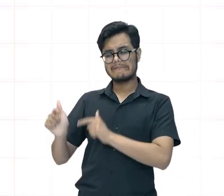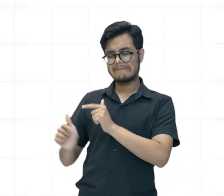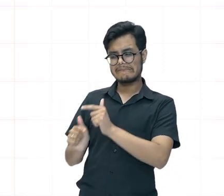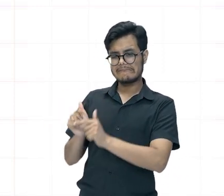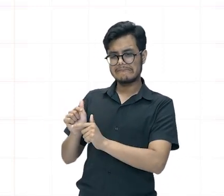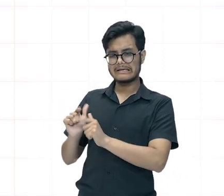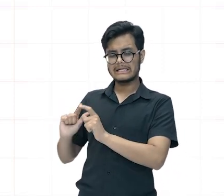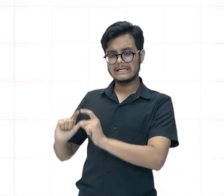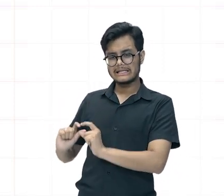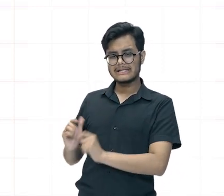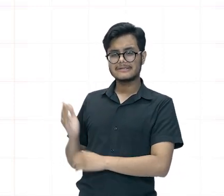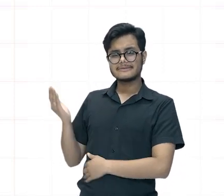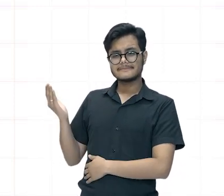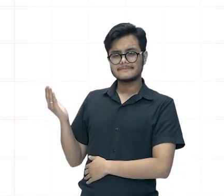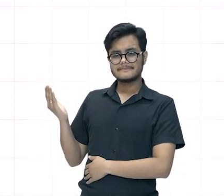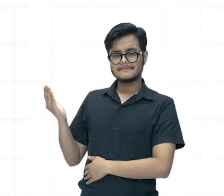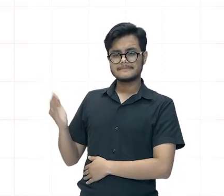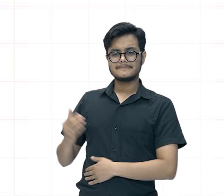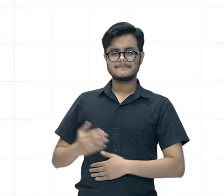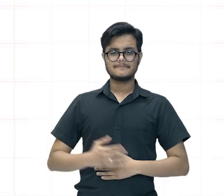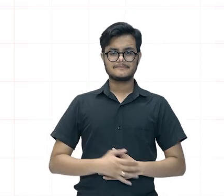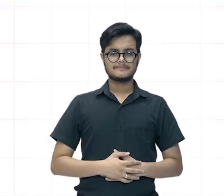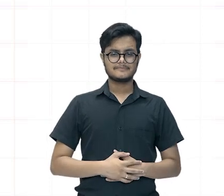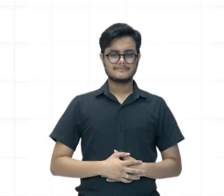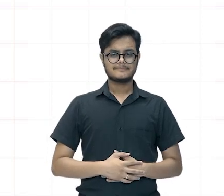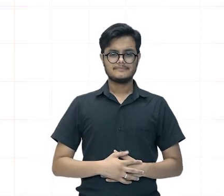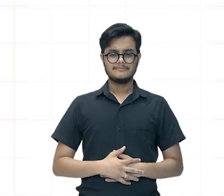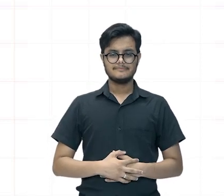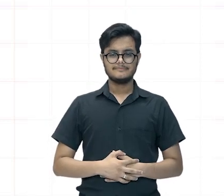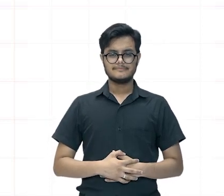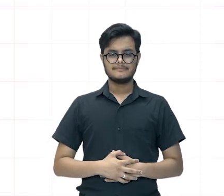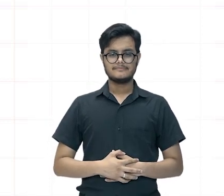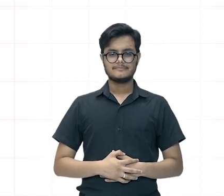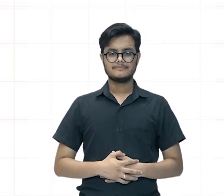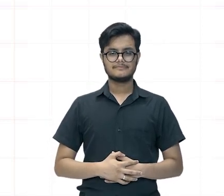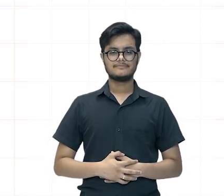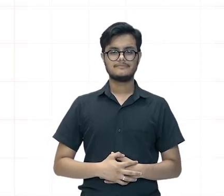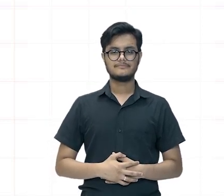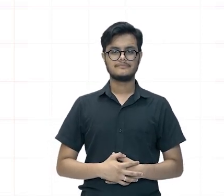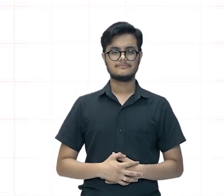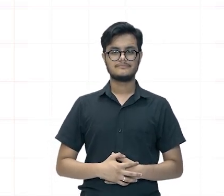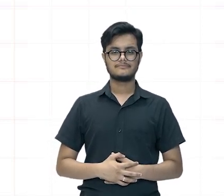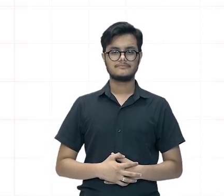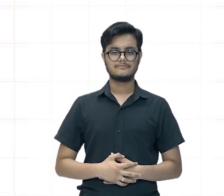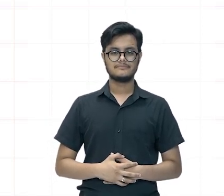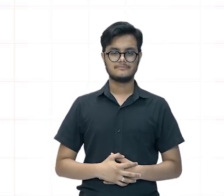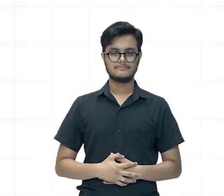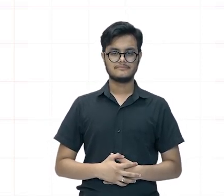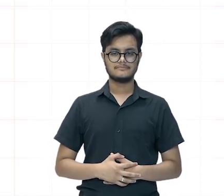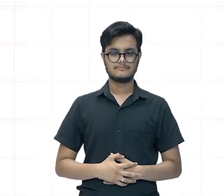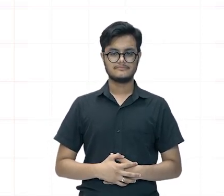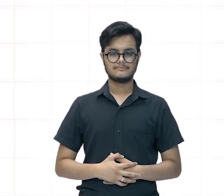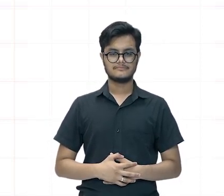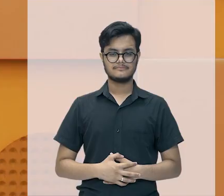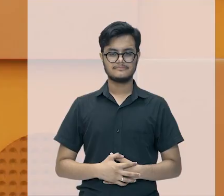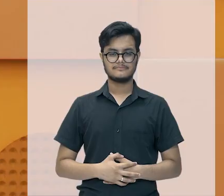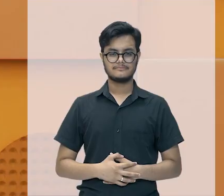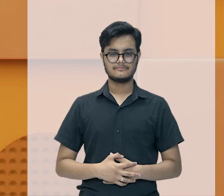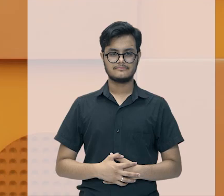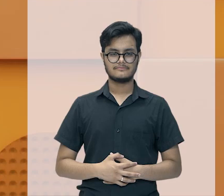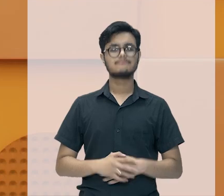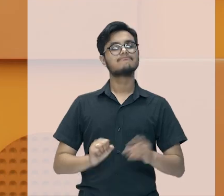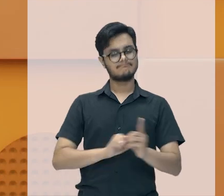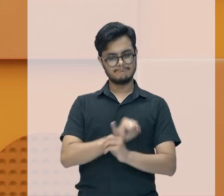população, que são quem? Os camponeses, são eles que vão sustentar o que a gente chama, então, aí do estamento, uma sociedade,